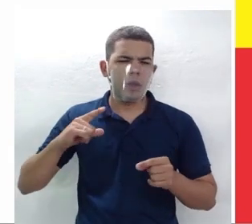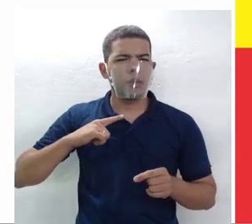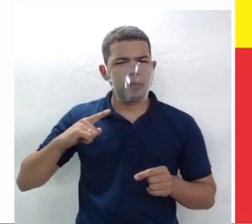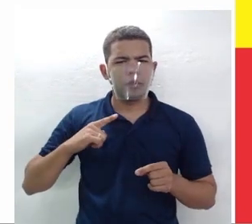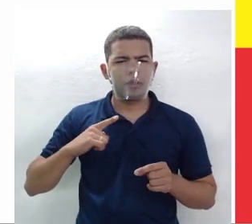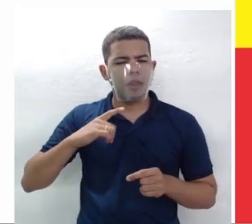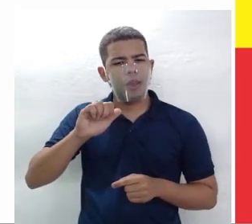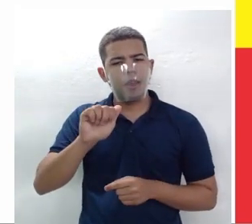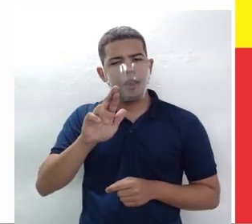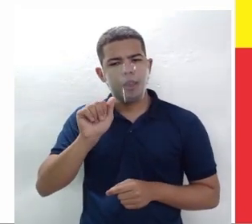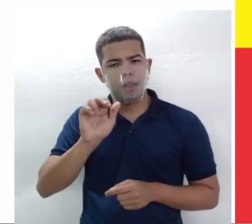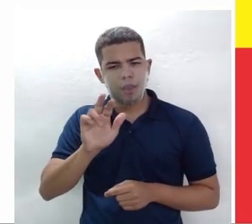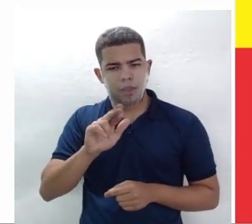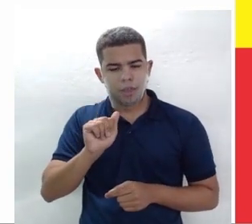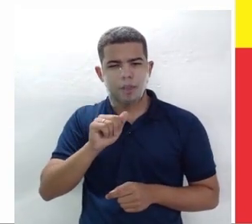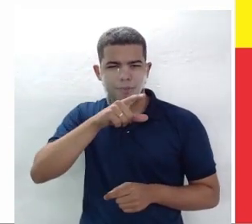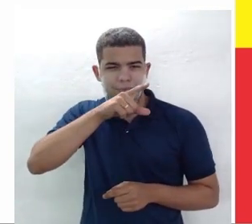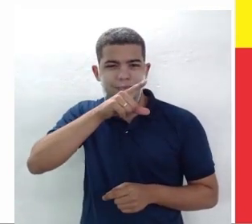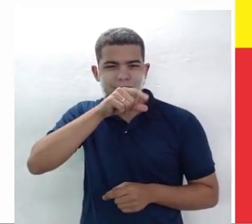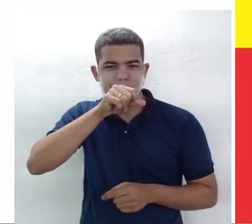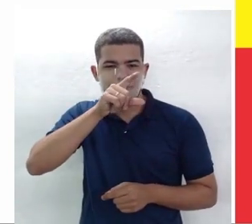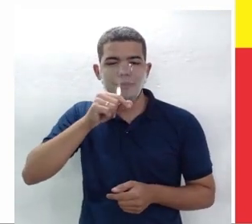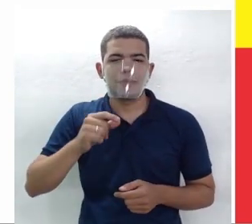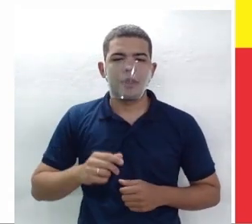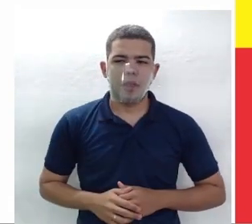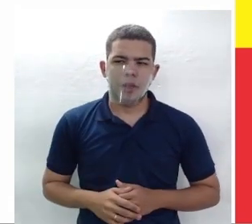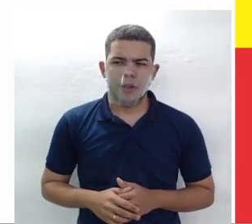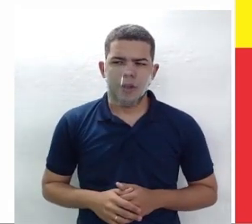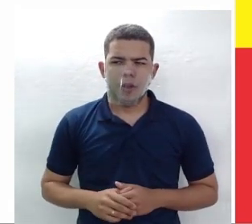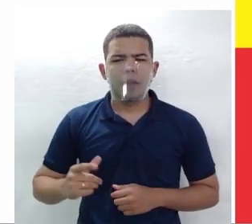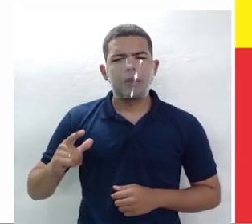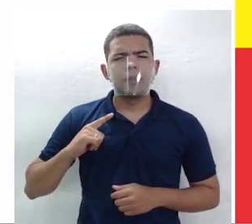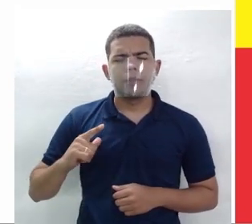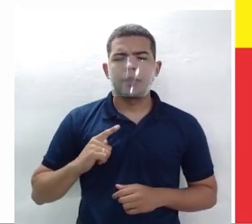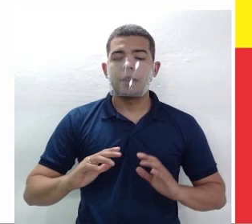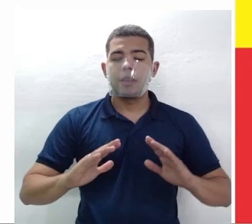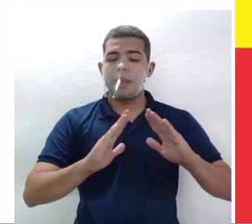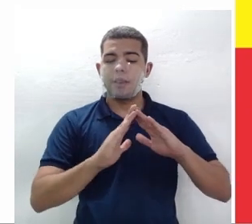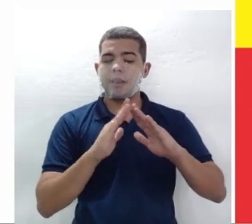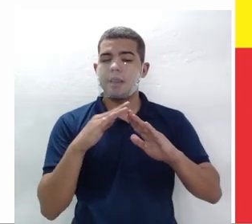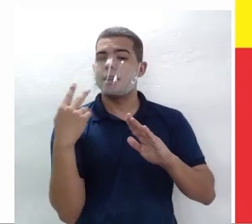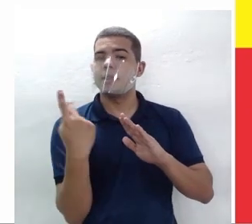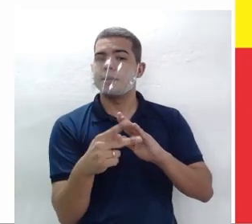arara, onde o seu habitat, quando eu falo de habitat, eu estou falando de